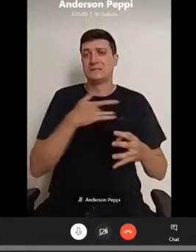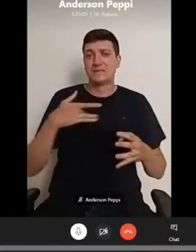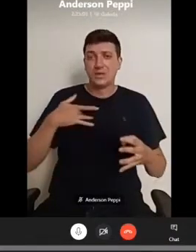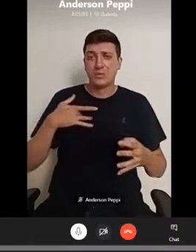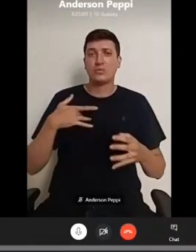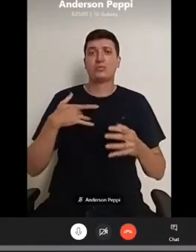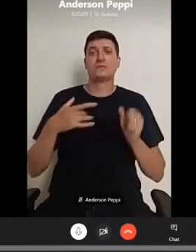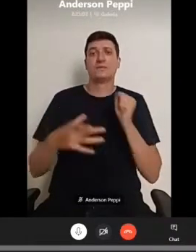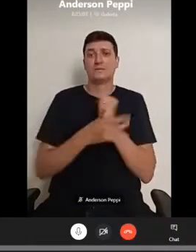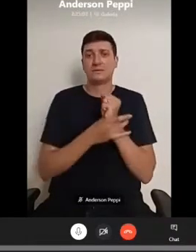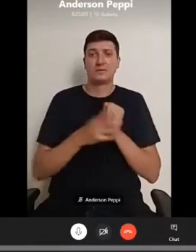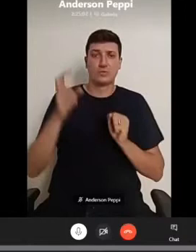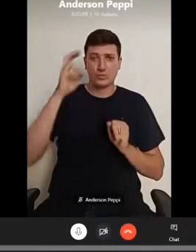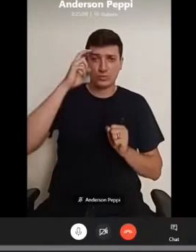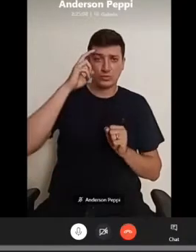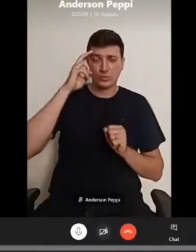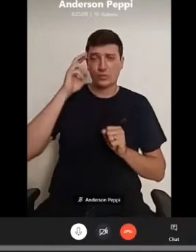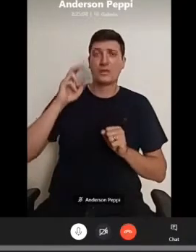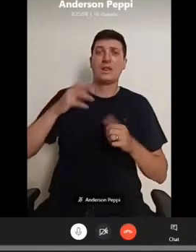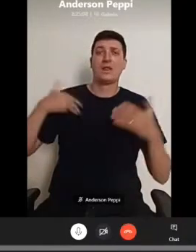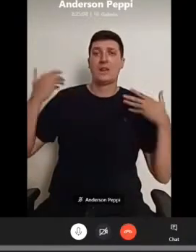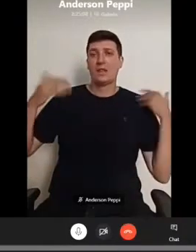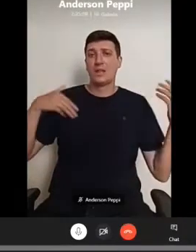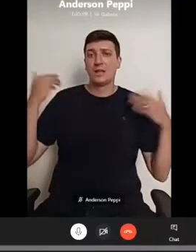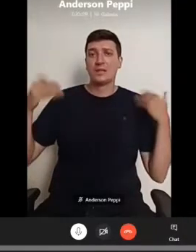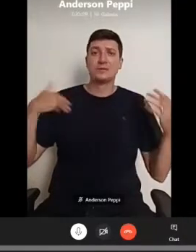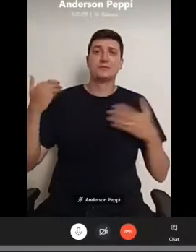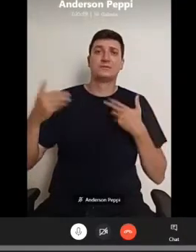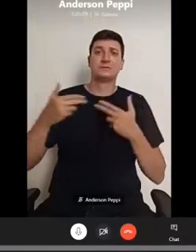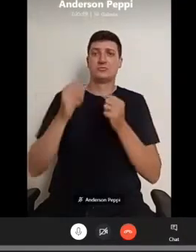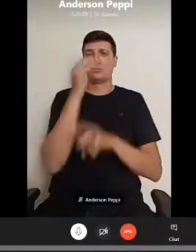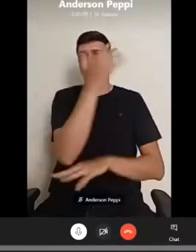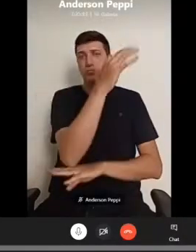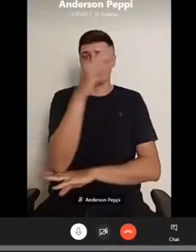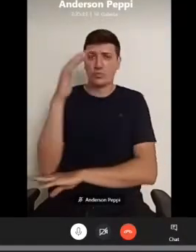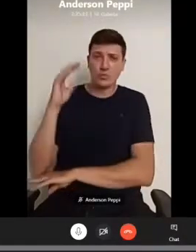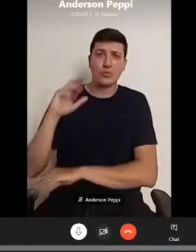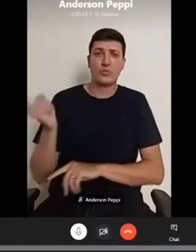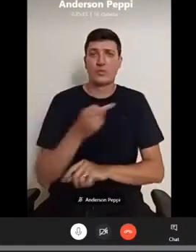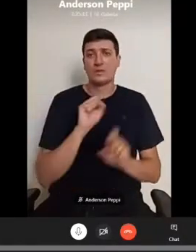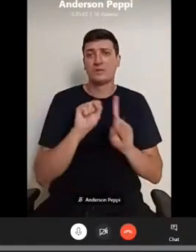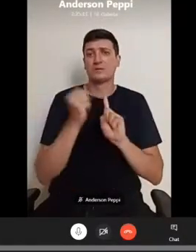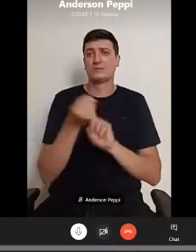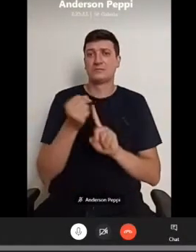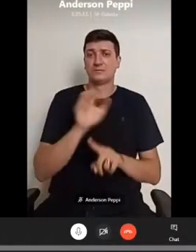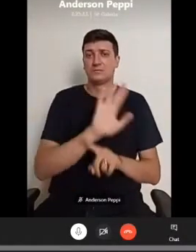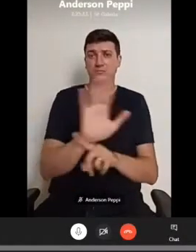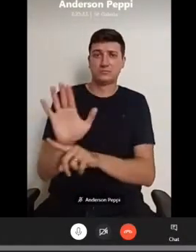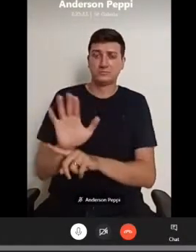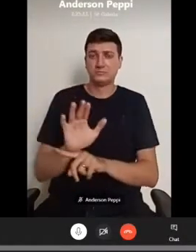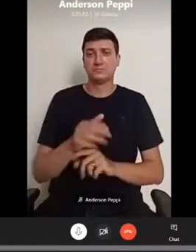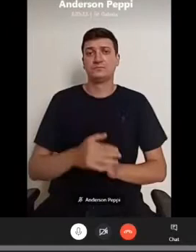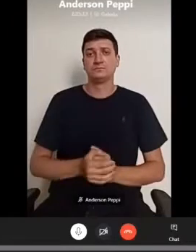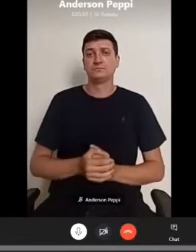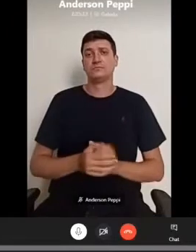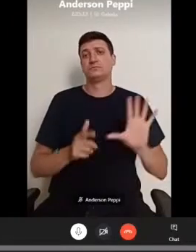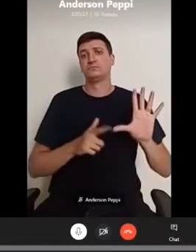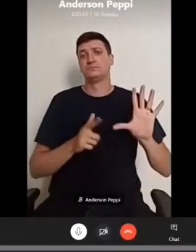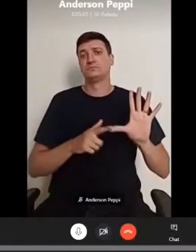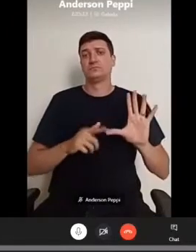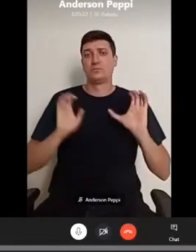Lazer, Turismo, Meio Ambiente e Assistência Social, Ética,